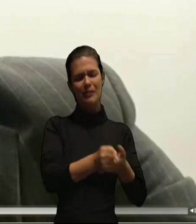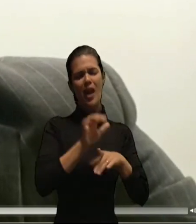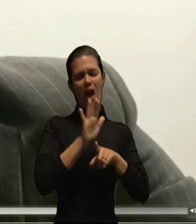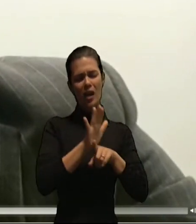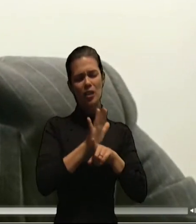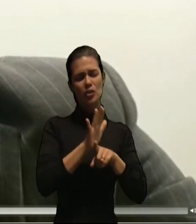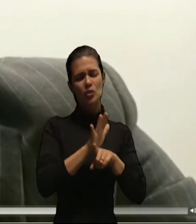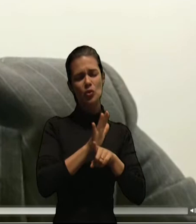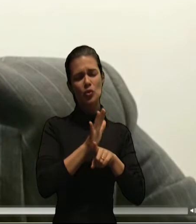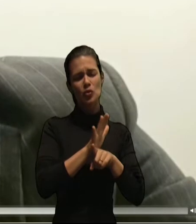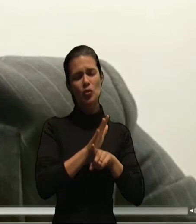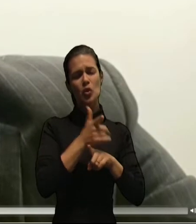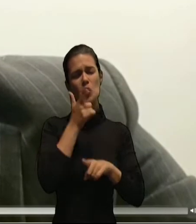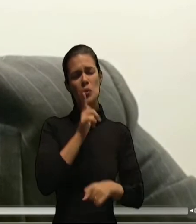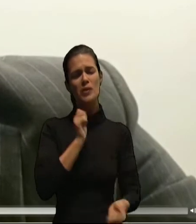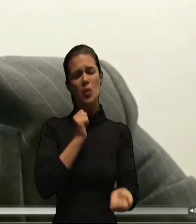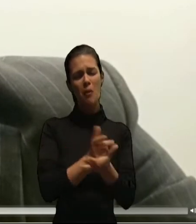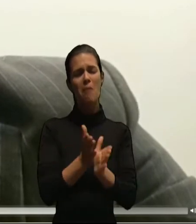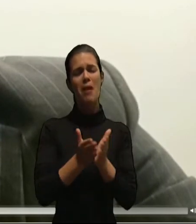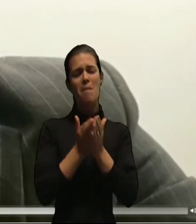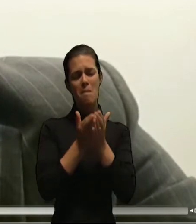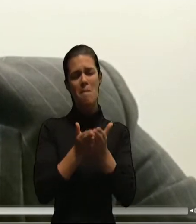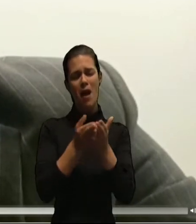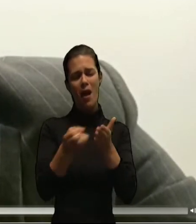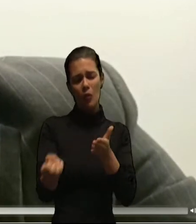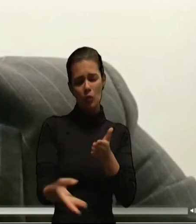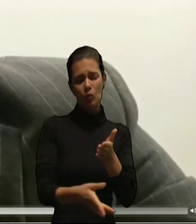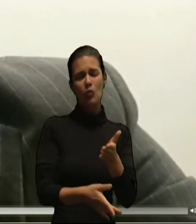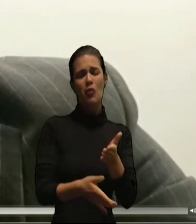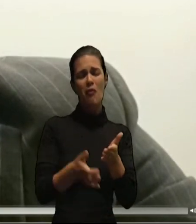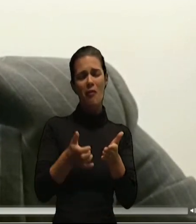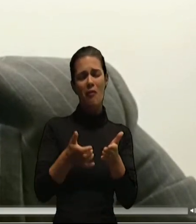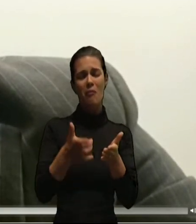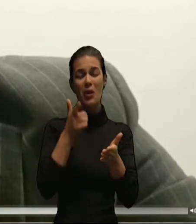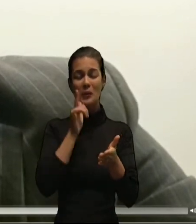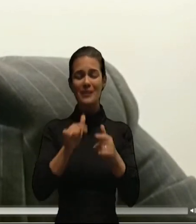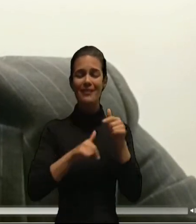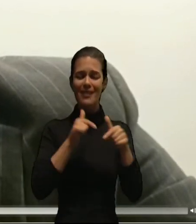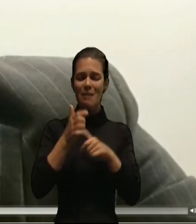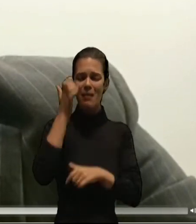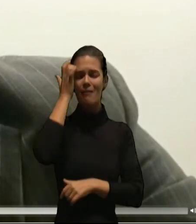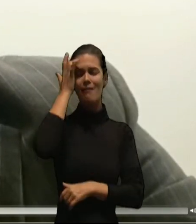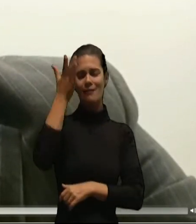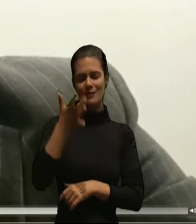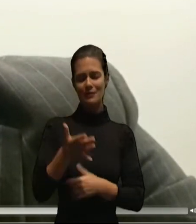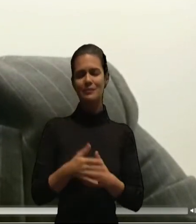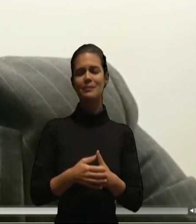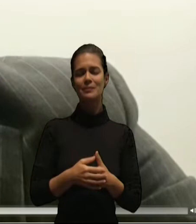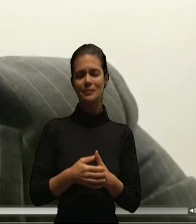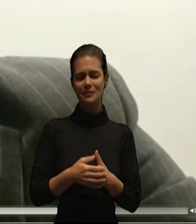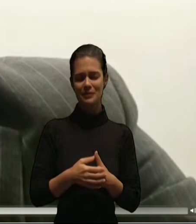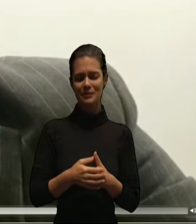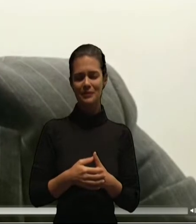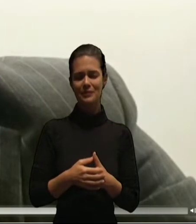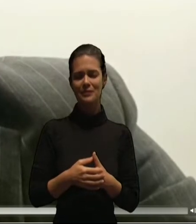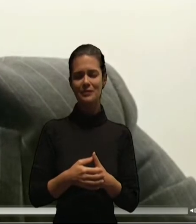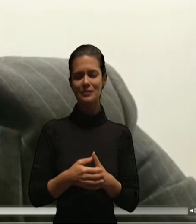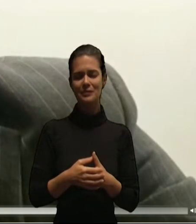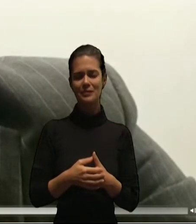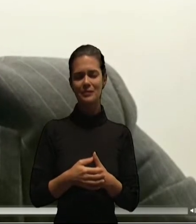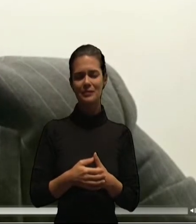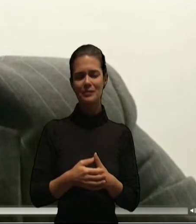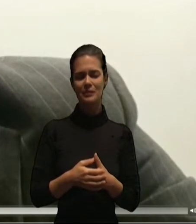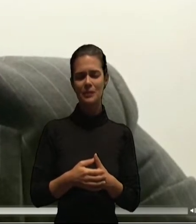ali adquirido, Senhor, para facilitar o trabalho, bem como a picape, Senhor Deus, que facilita tanto a obra ali